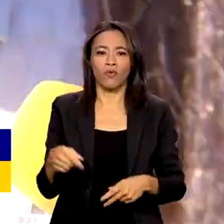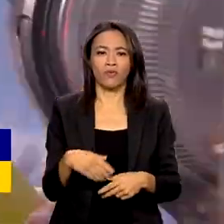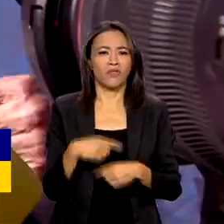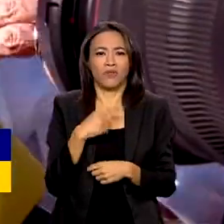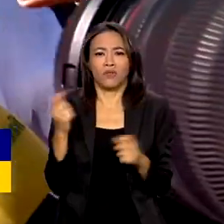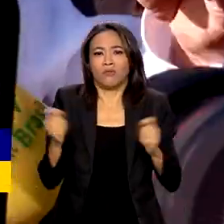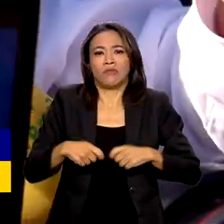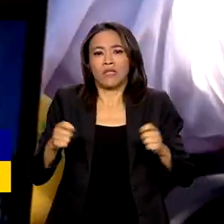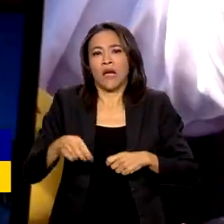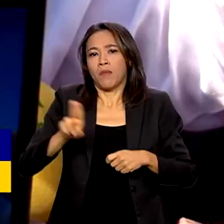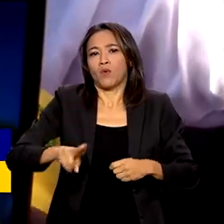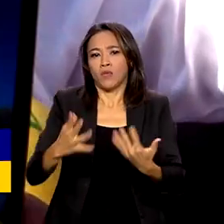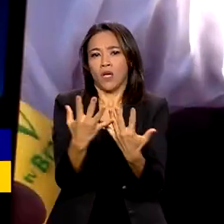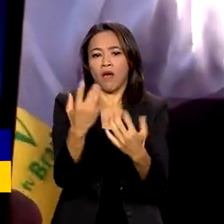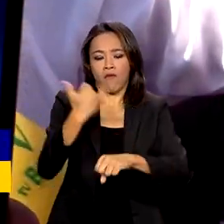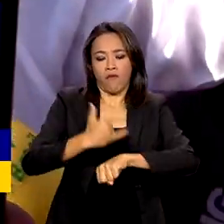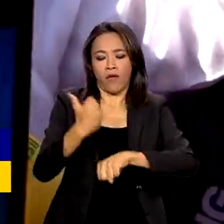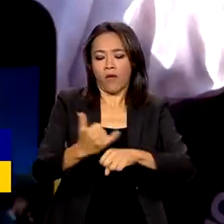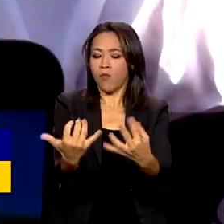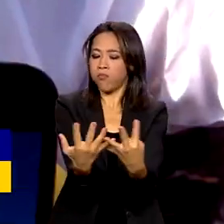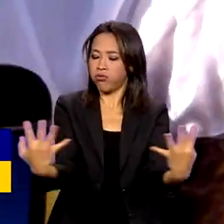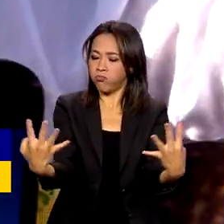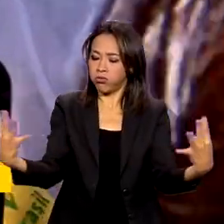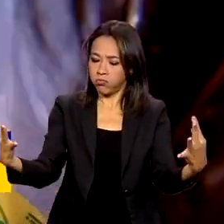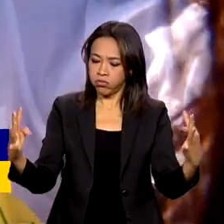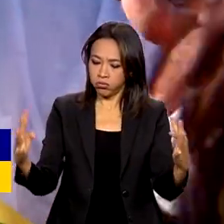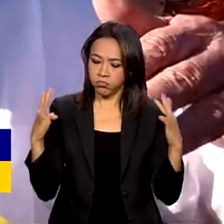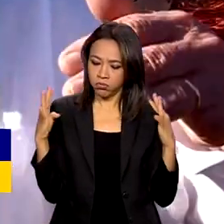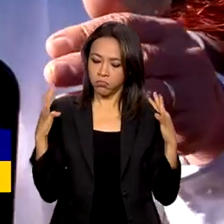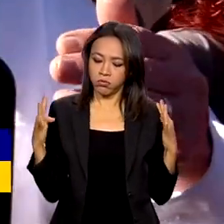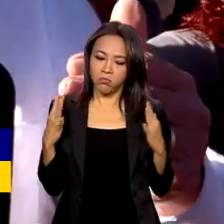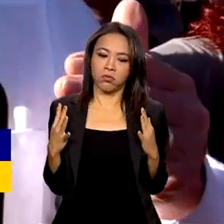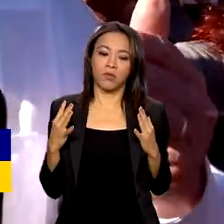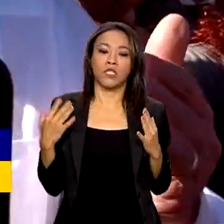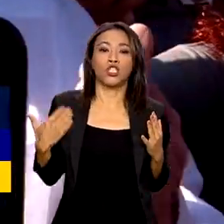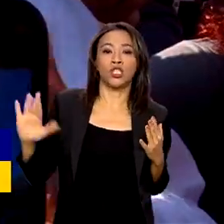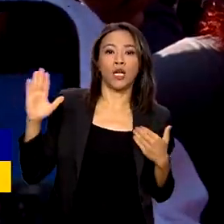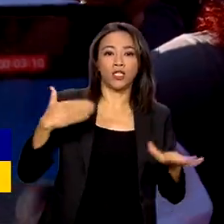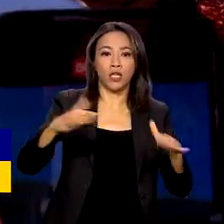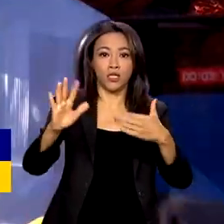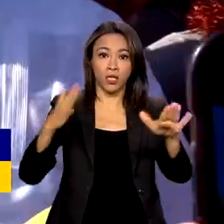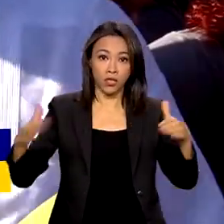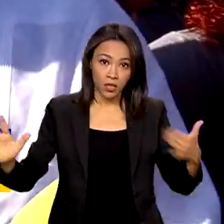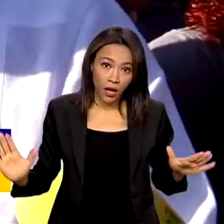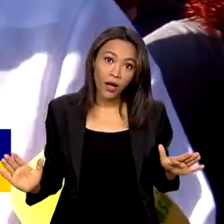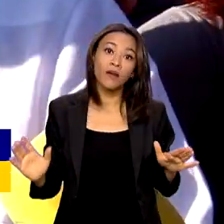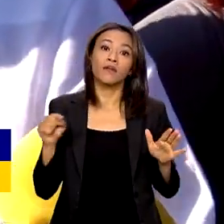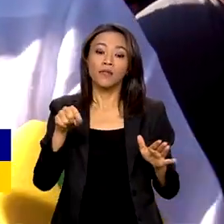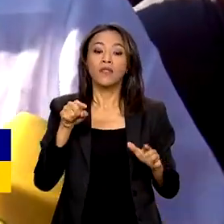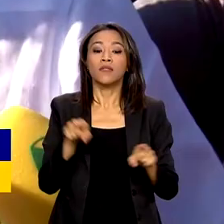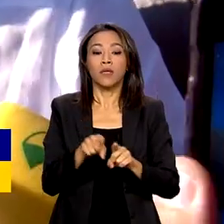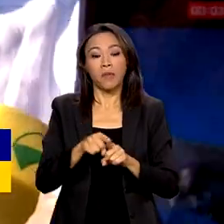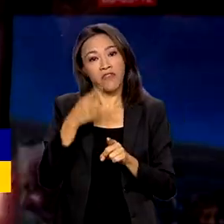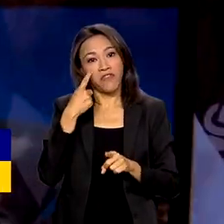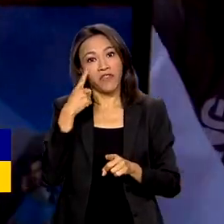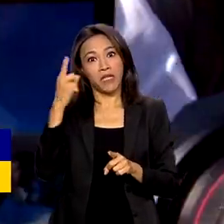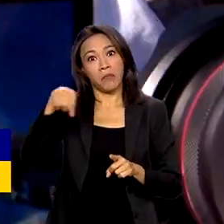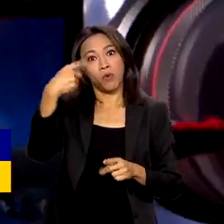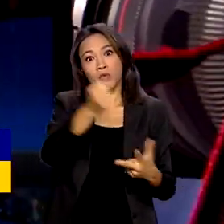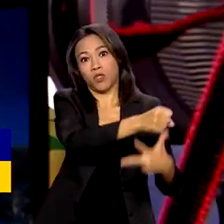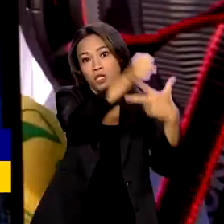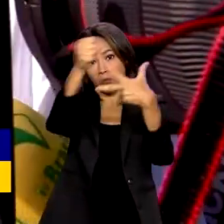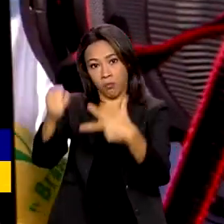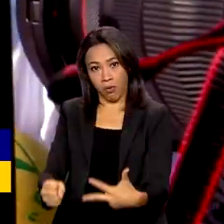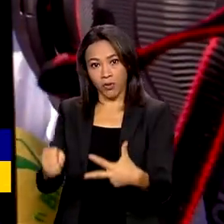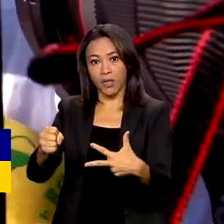grade. Vou conversar para ver a possibilidade de tirar da Praça dos Três Poderes, mas a Suprema Corte, quem decide é a Suprema Corte, e o Congresso Nacional,